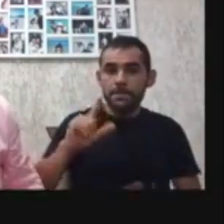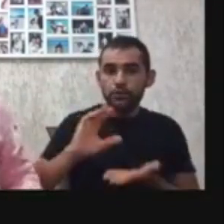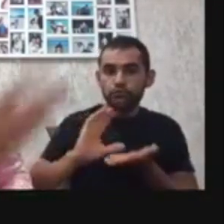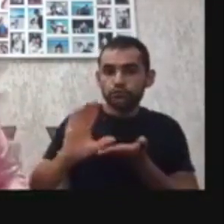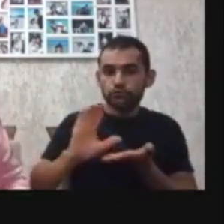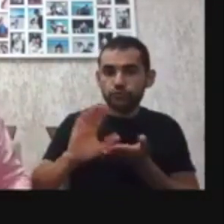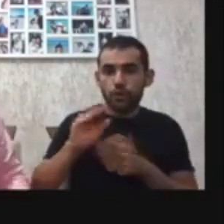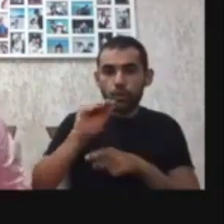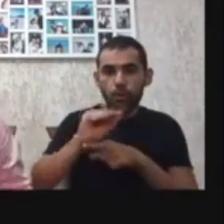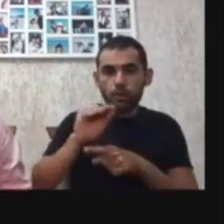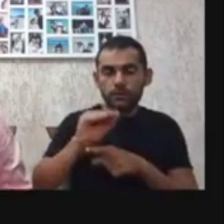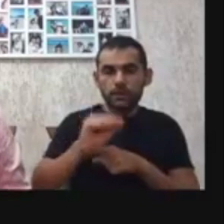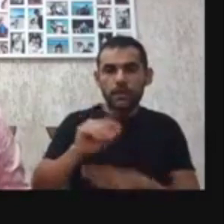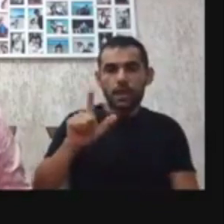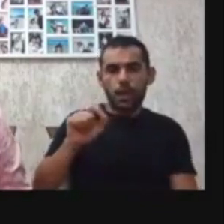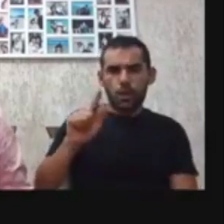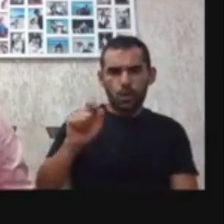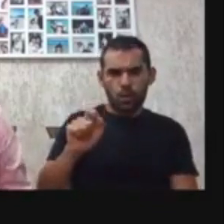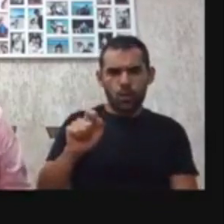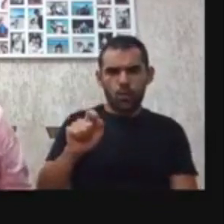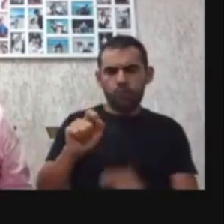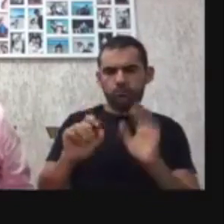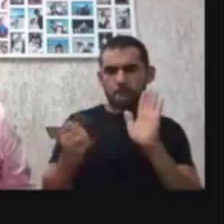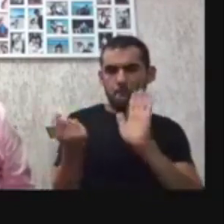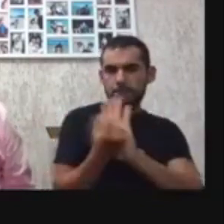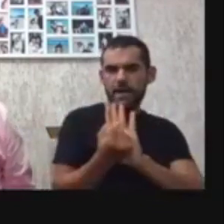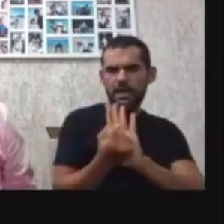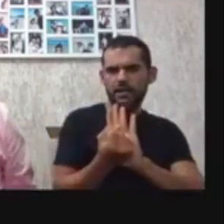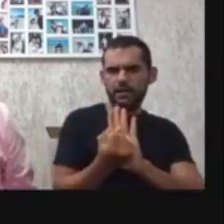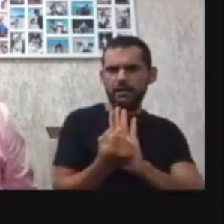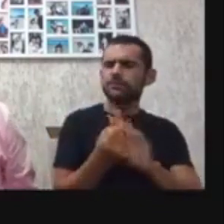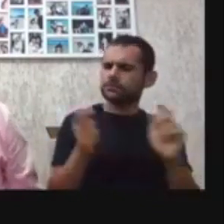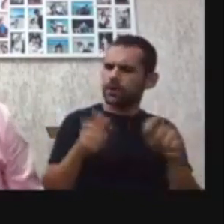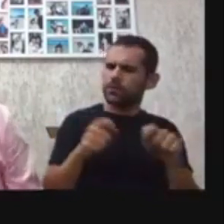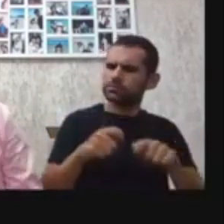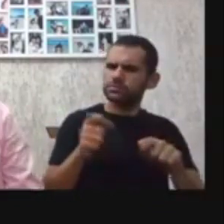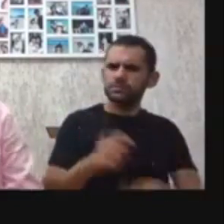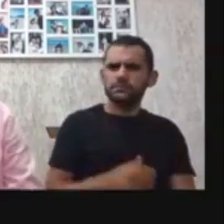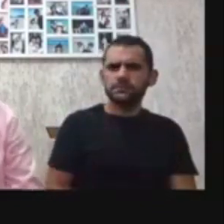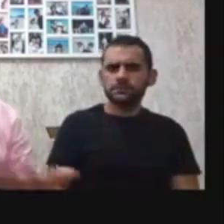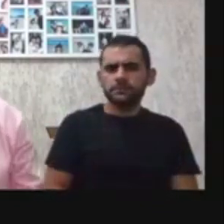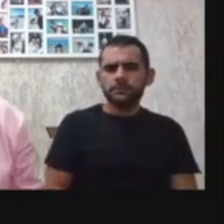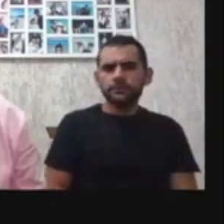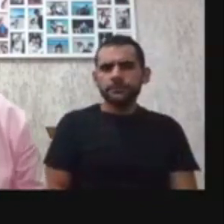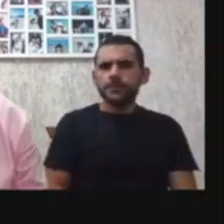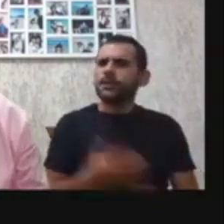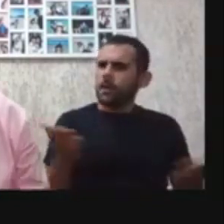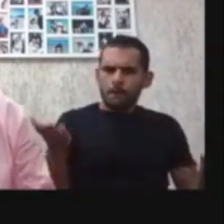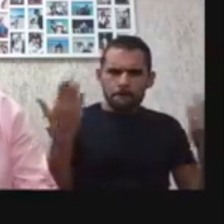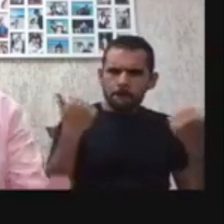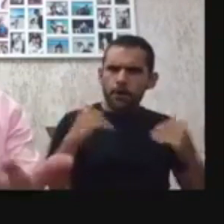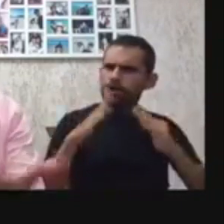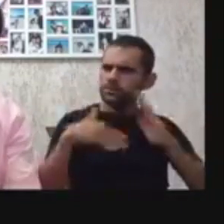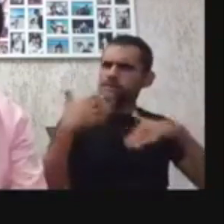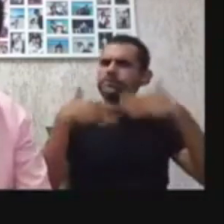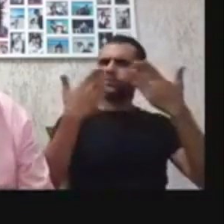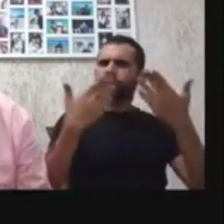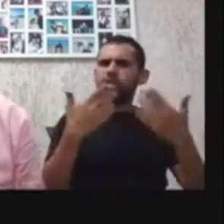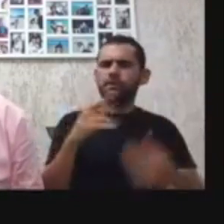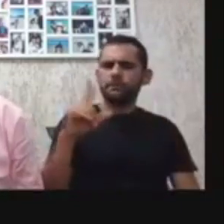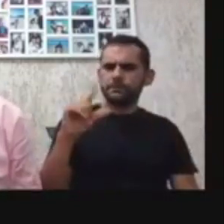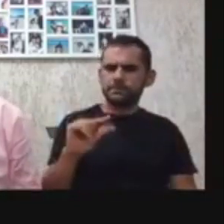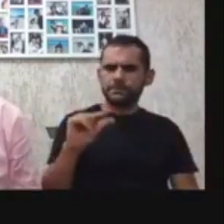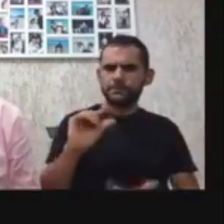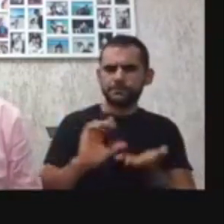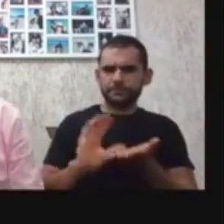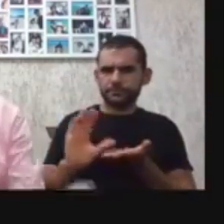está cuidando. É para botar a logo dela ali, não? Ah, pelo amor de Deus. Concordo. Sabe? Vamos evoluir. Aí é menos